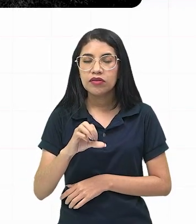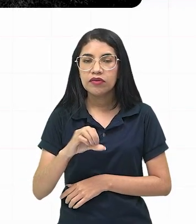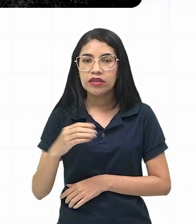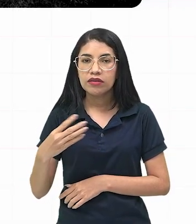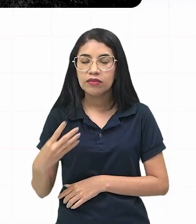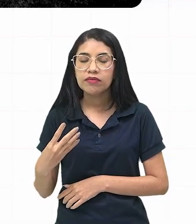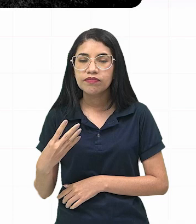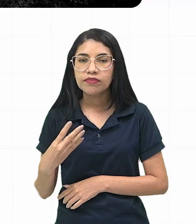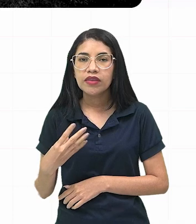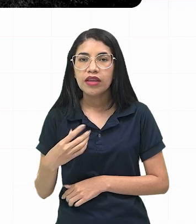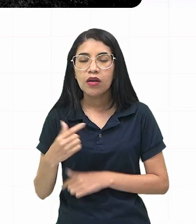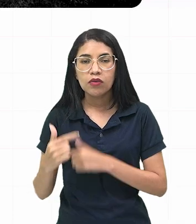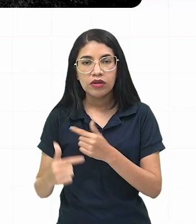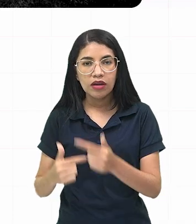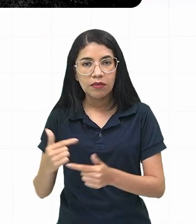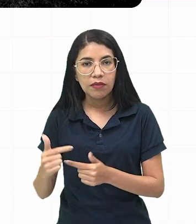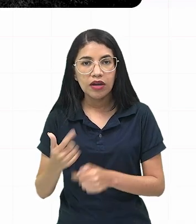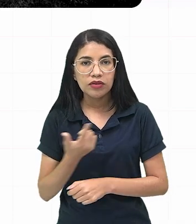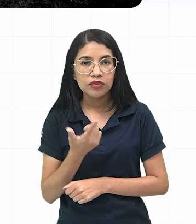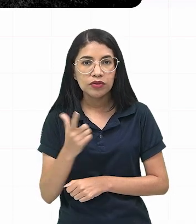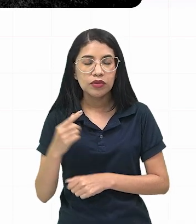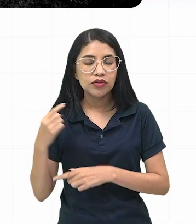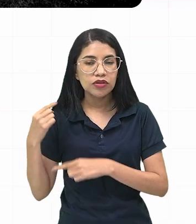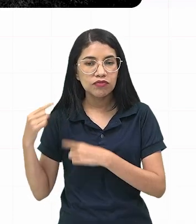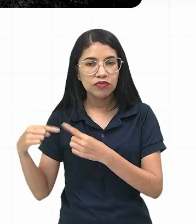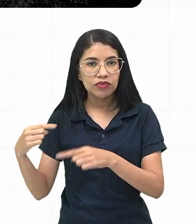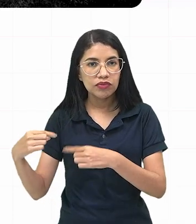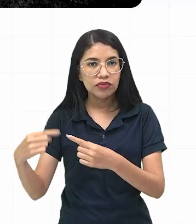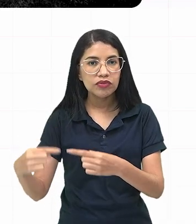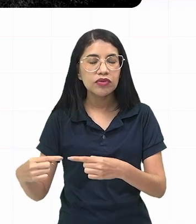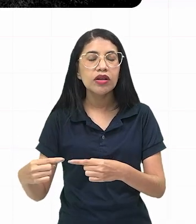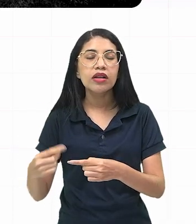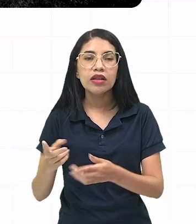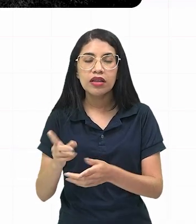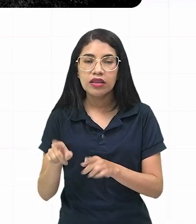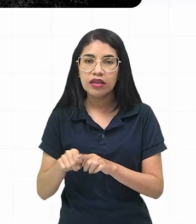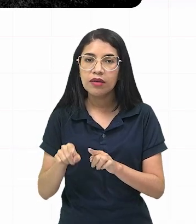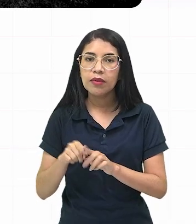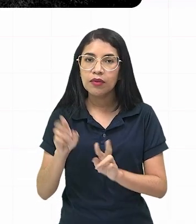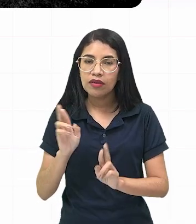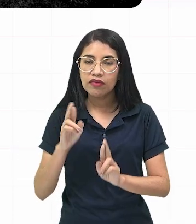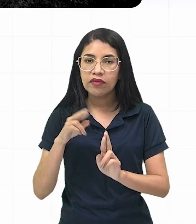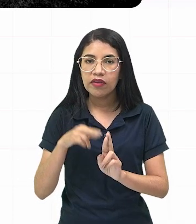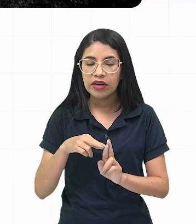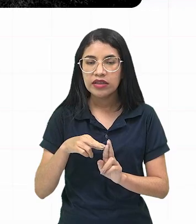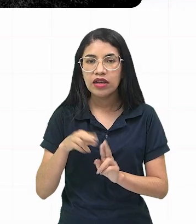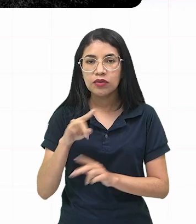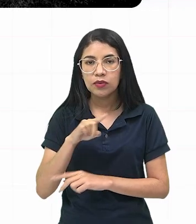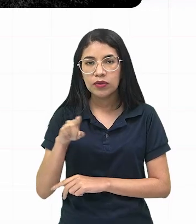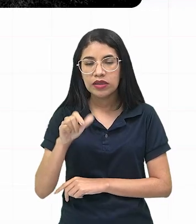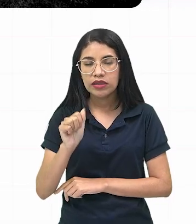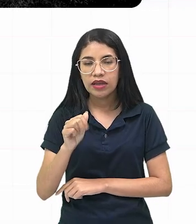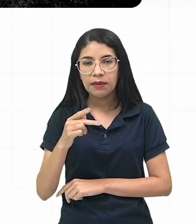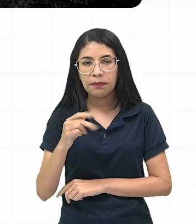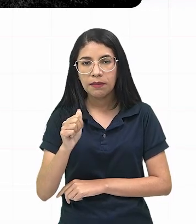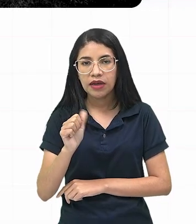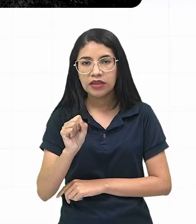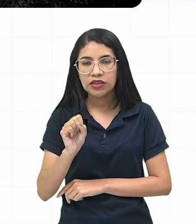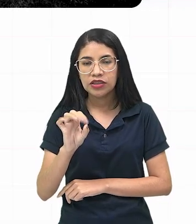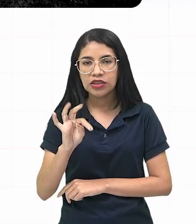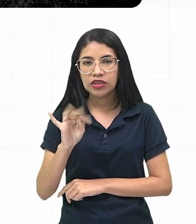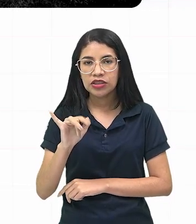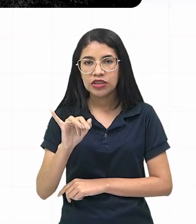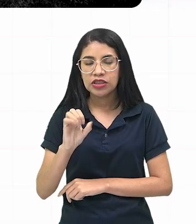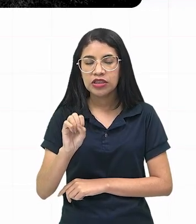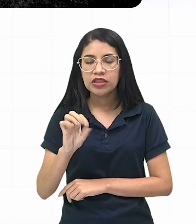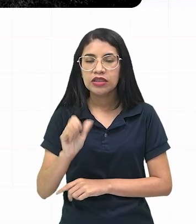quando outros trabalhadores de outras gerações, ainda com a referência do movimento zapatista, né, lá de trás,